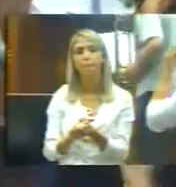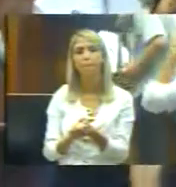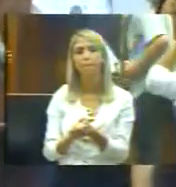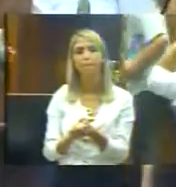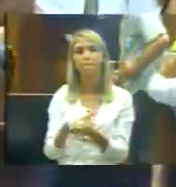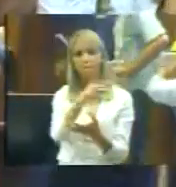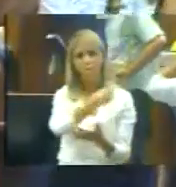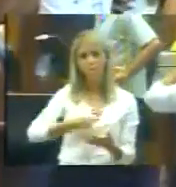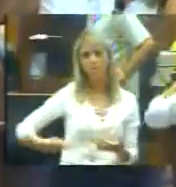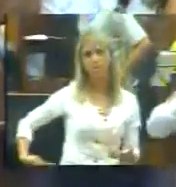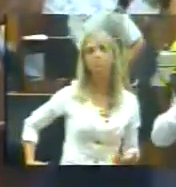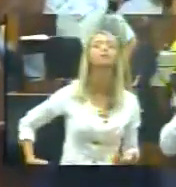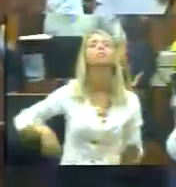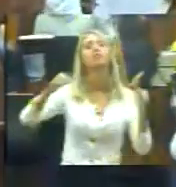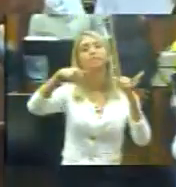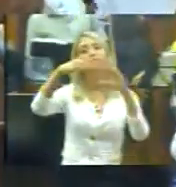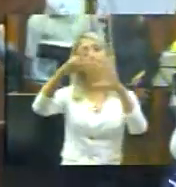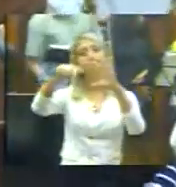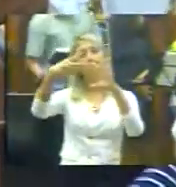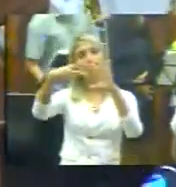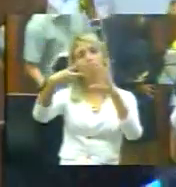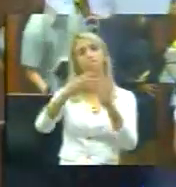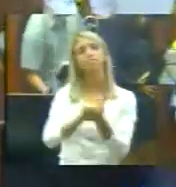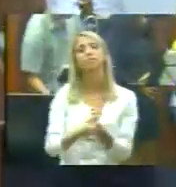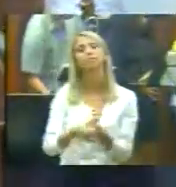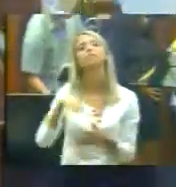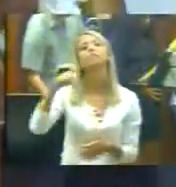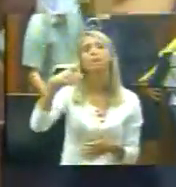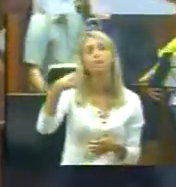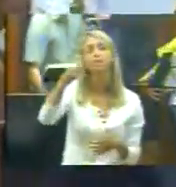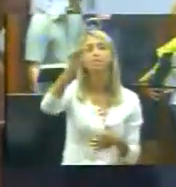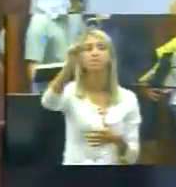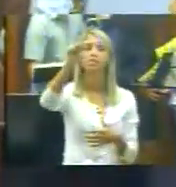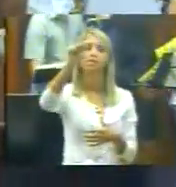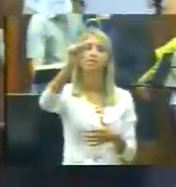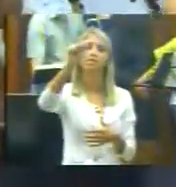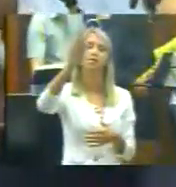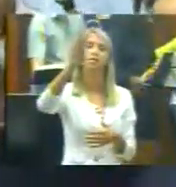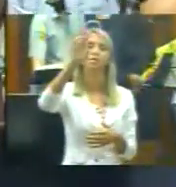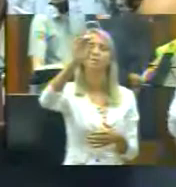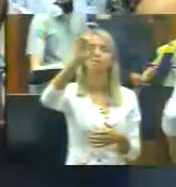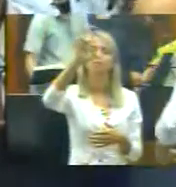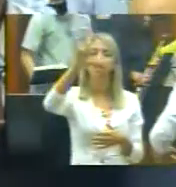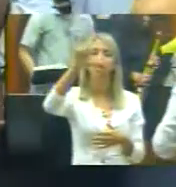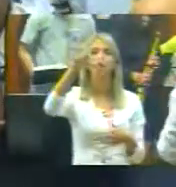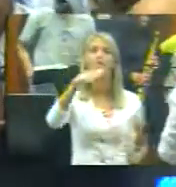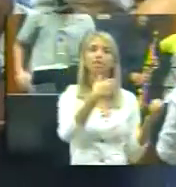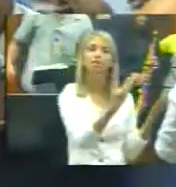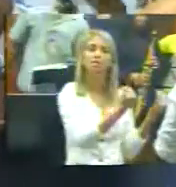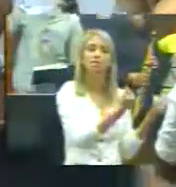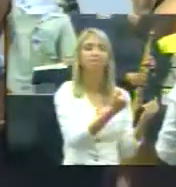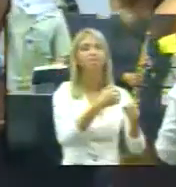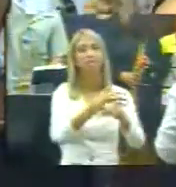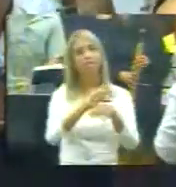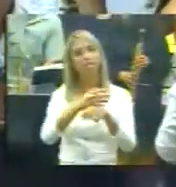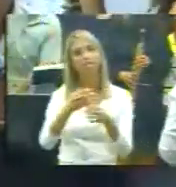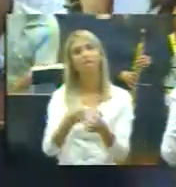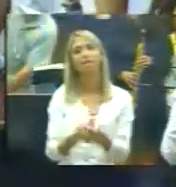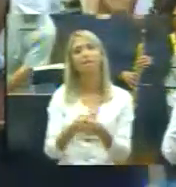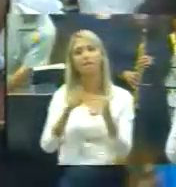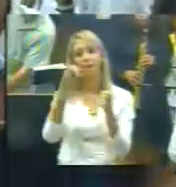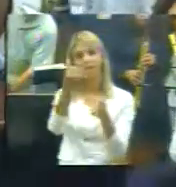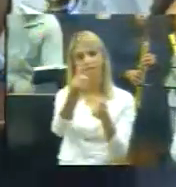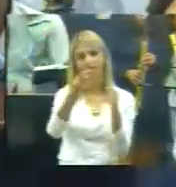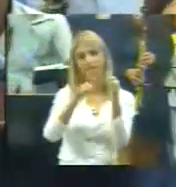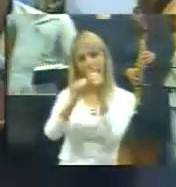ao presidente Aquiles, ao nobre vereador Gabriel e à irmã Sara, que há 6 meses